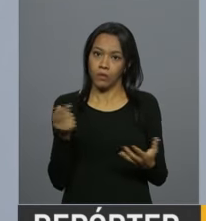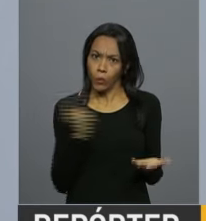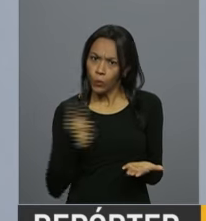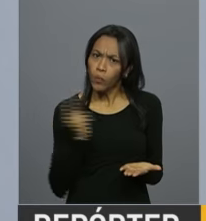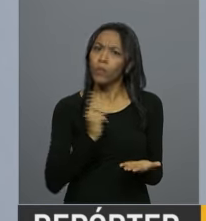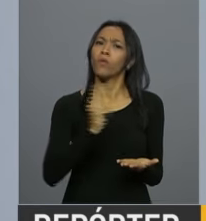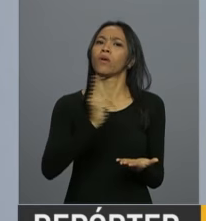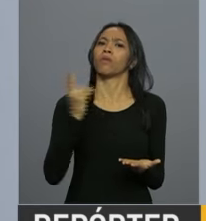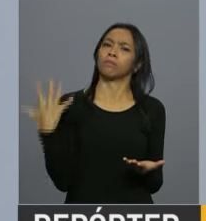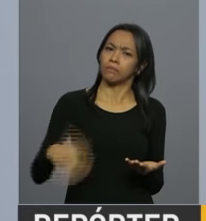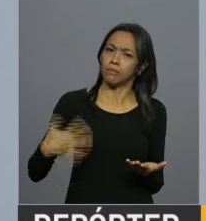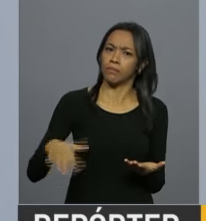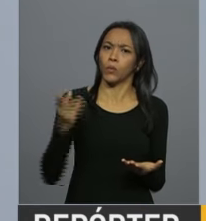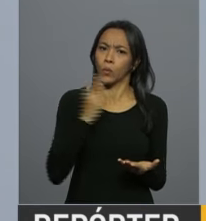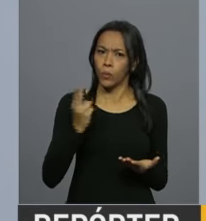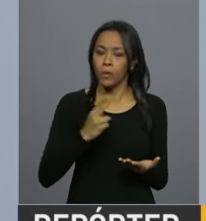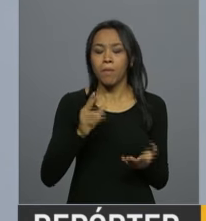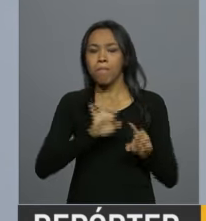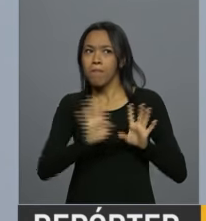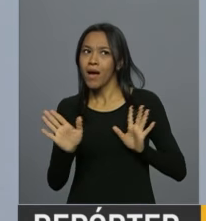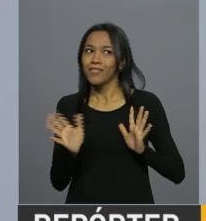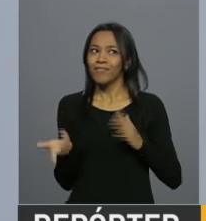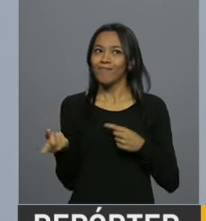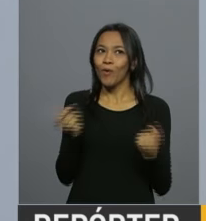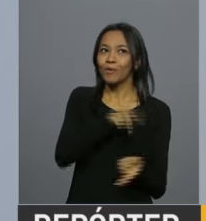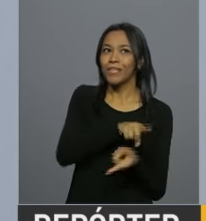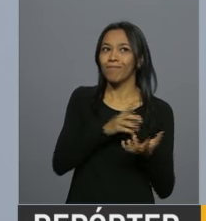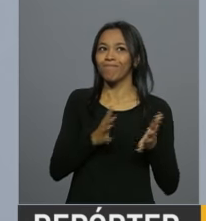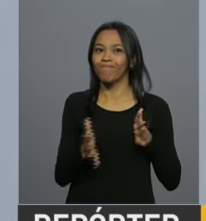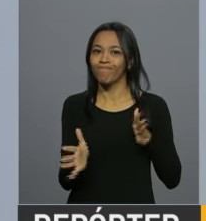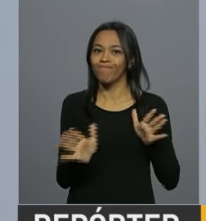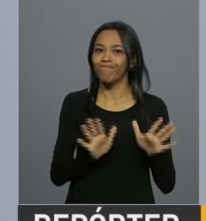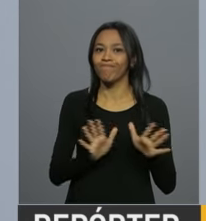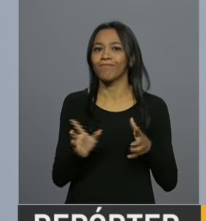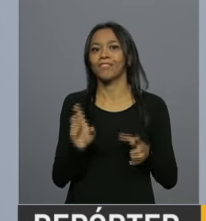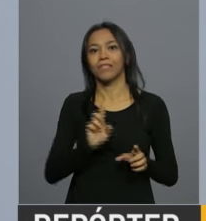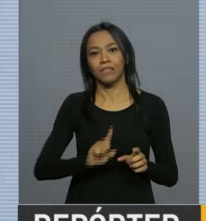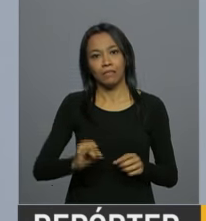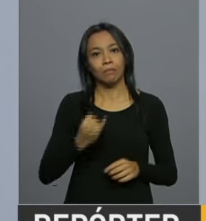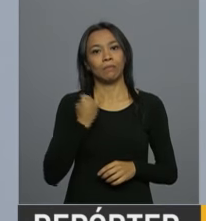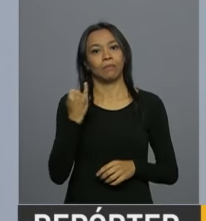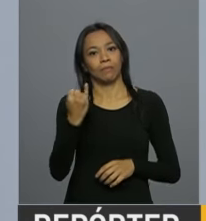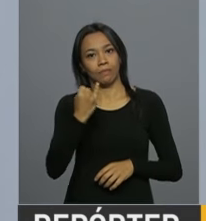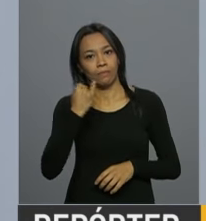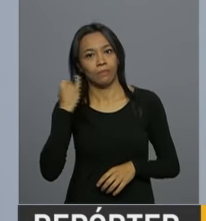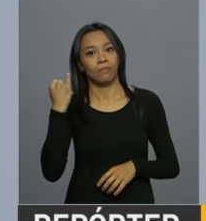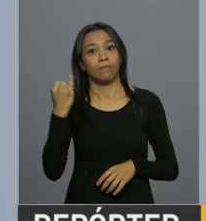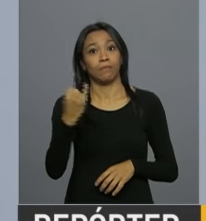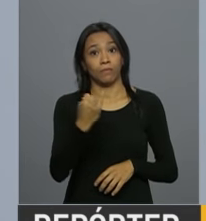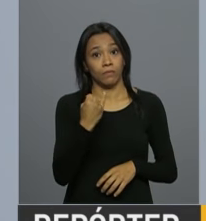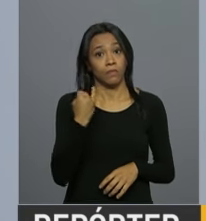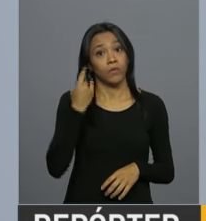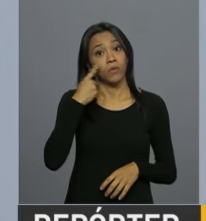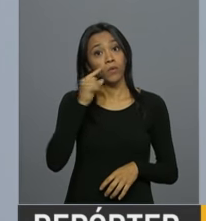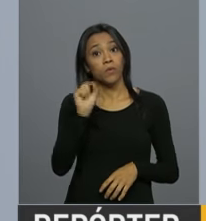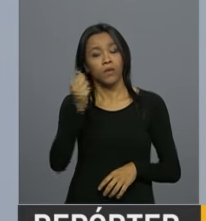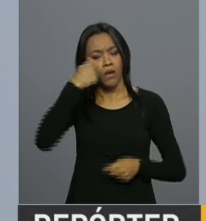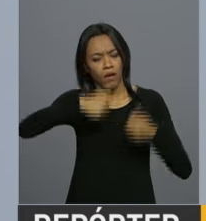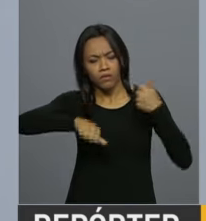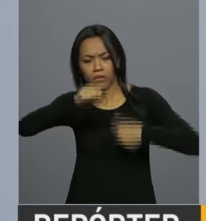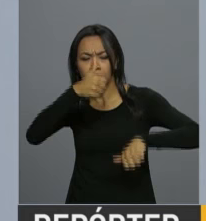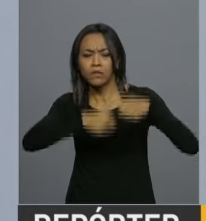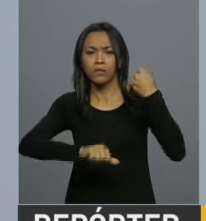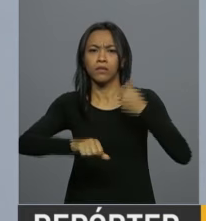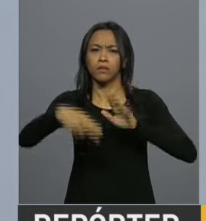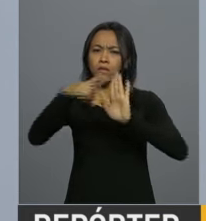mas por outro temos pressa, mas por outro lado, é importante de que a avaliação e